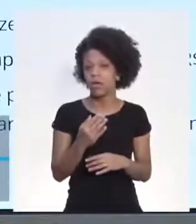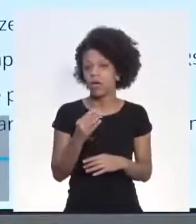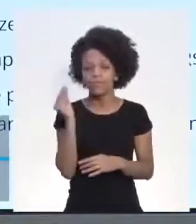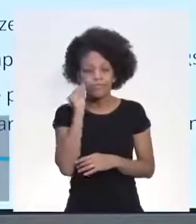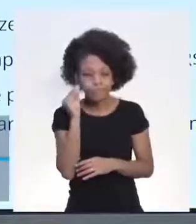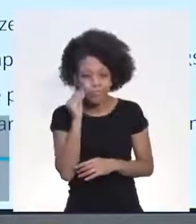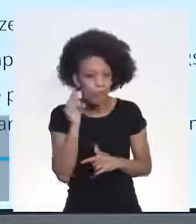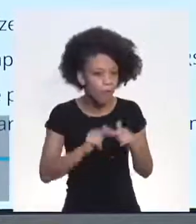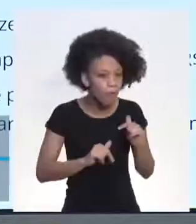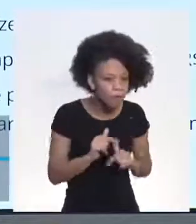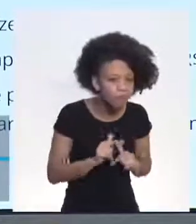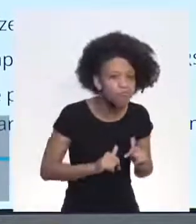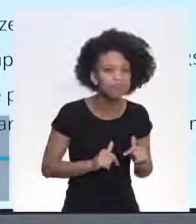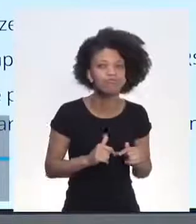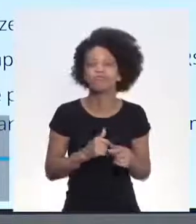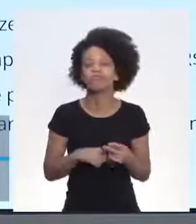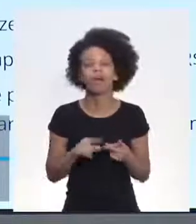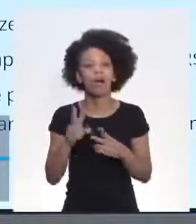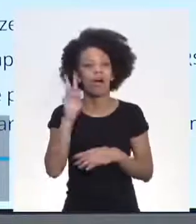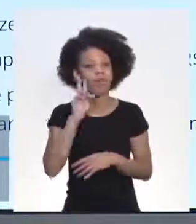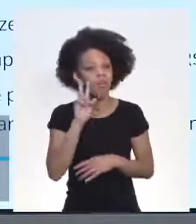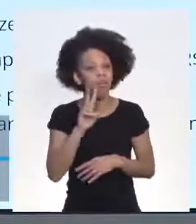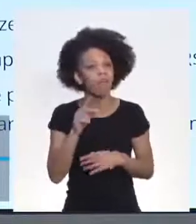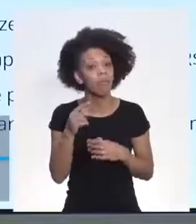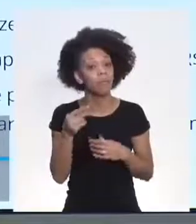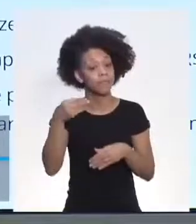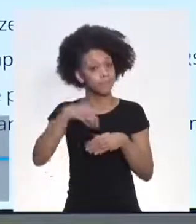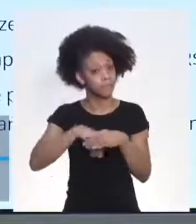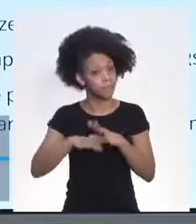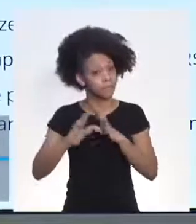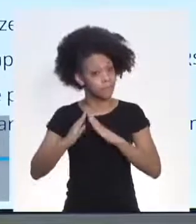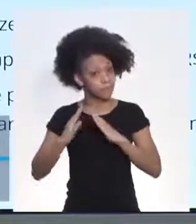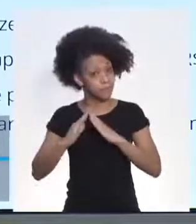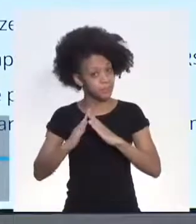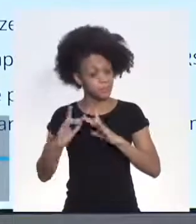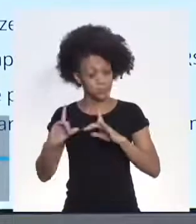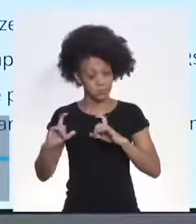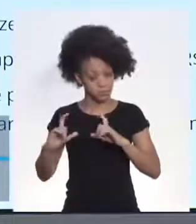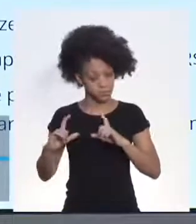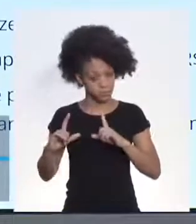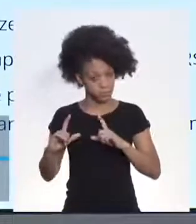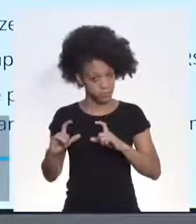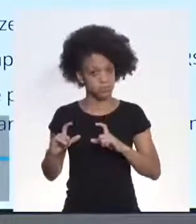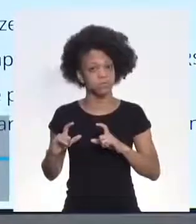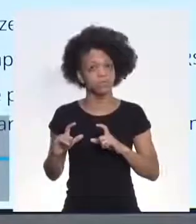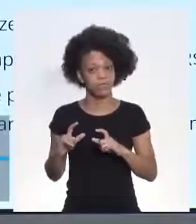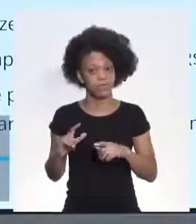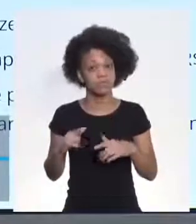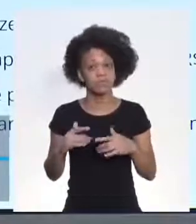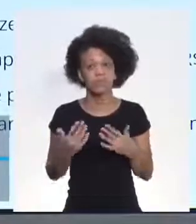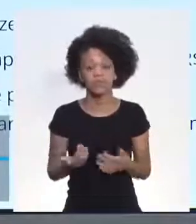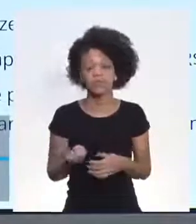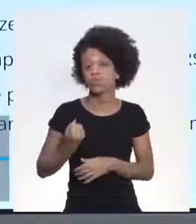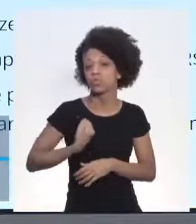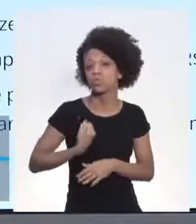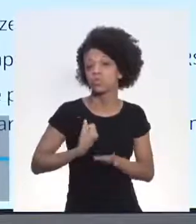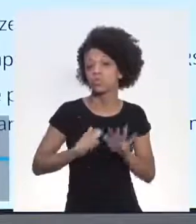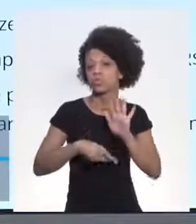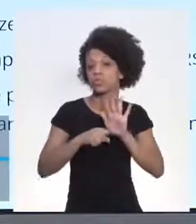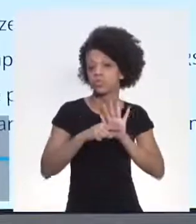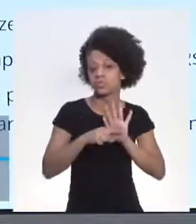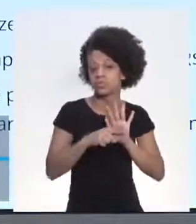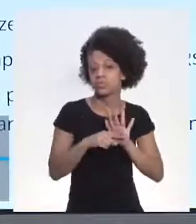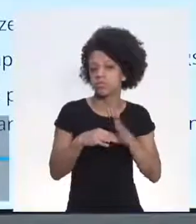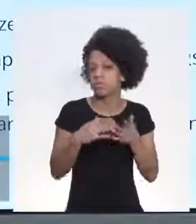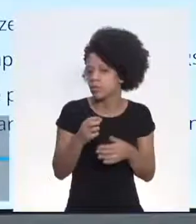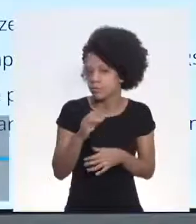produto, procura em alguma coisa, lembrando, dentro da sua casa, fotografem, né? Tirem uma foto de um número negativo. Então,